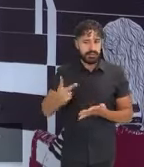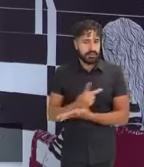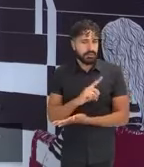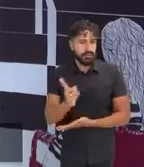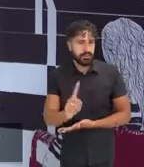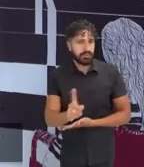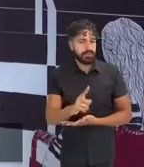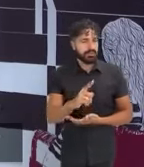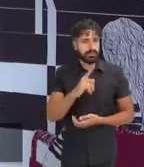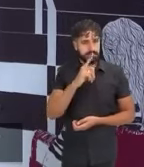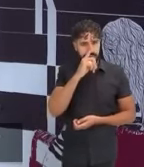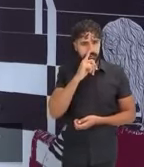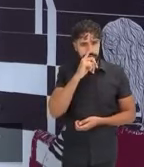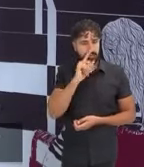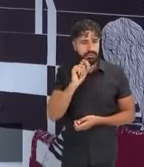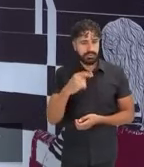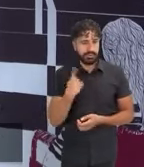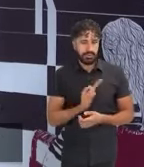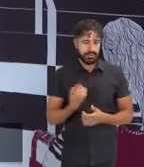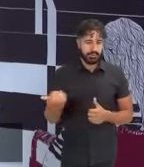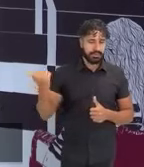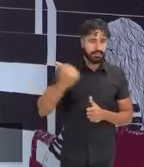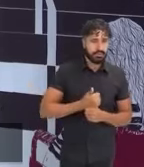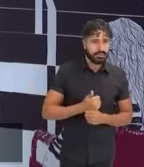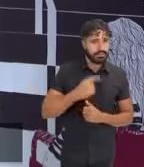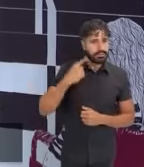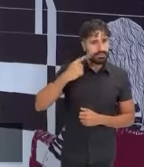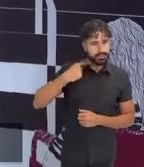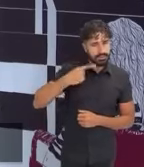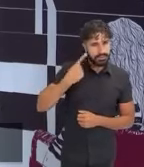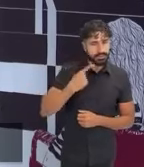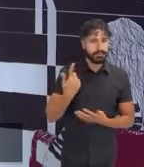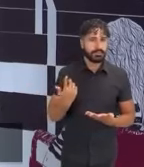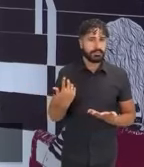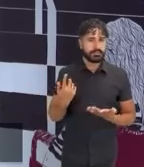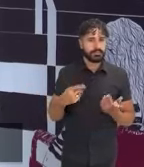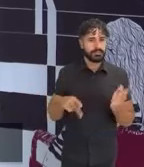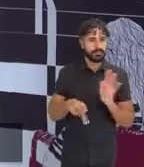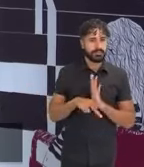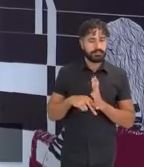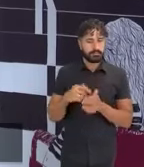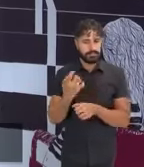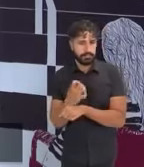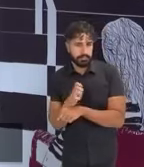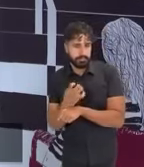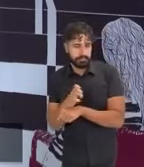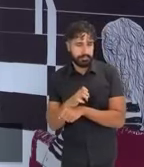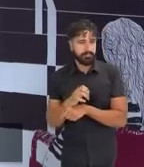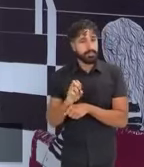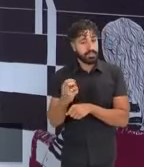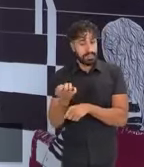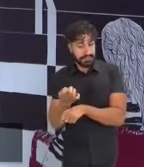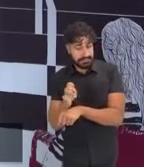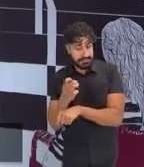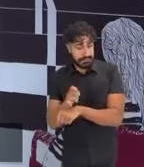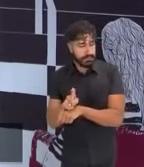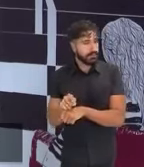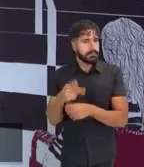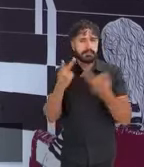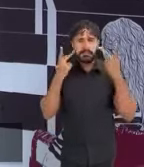não corremos o risco de substituirmos advogados, né, por estagiários. O estágio ele existe